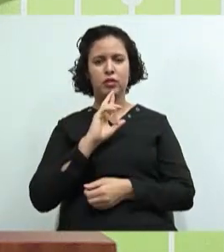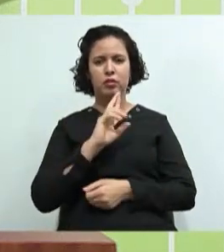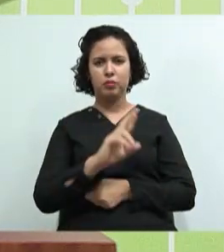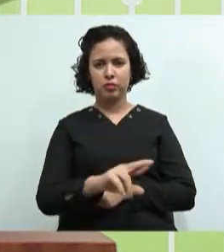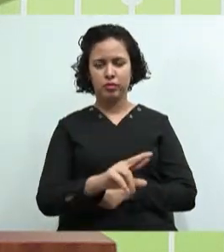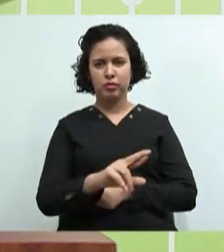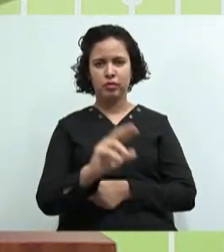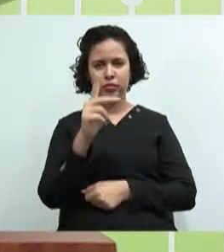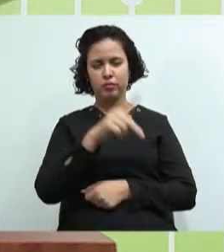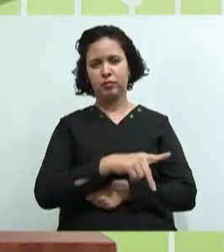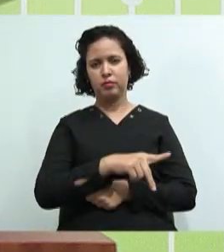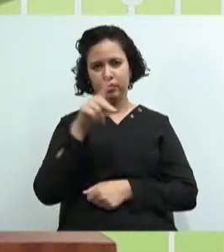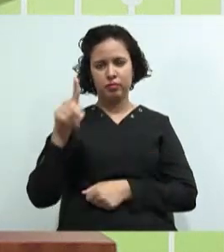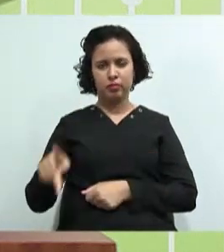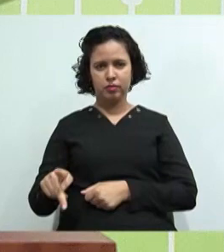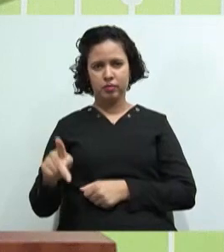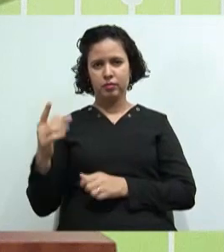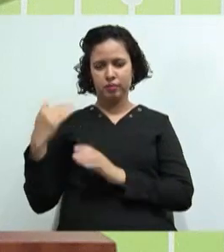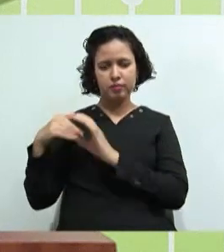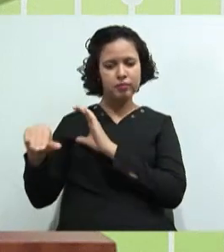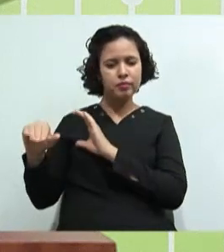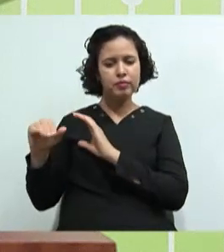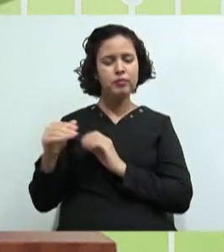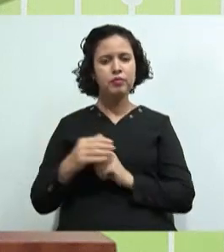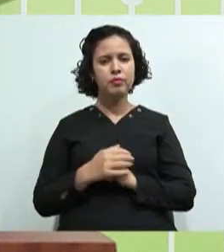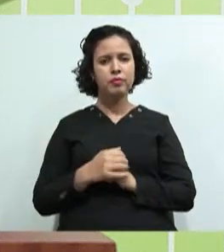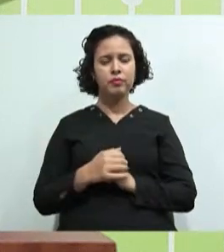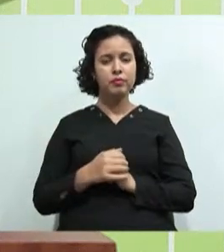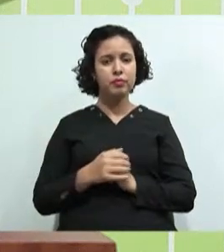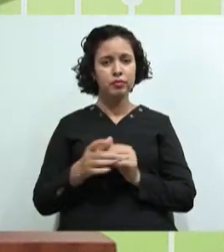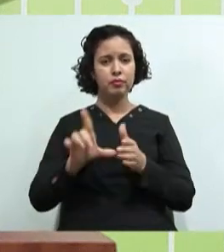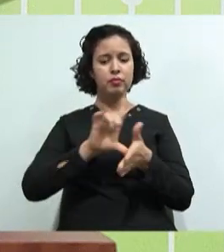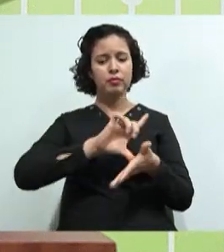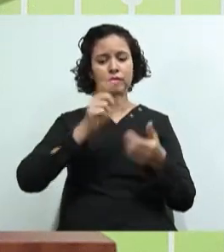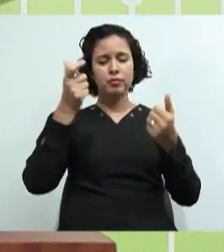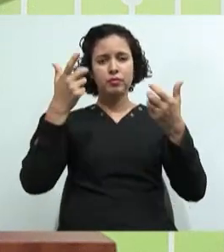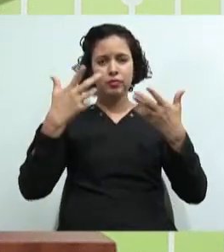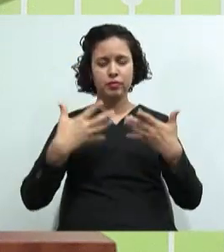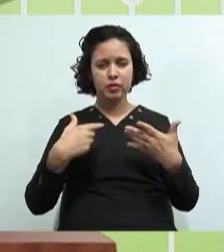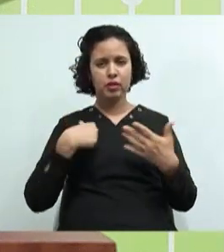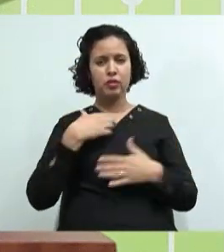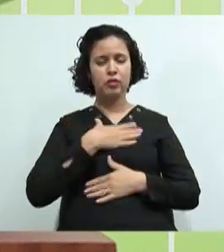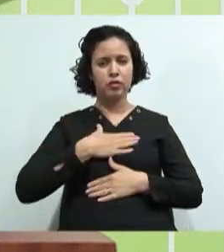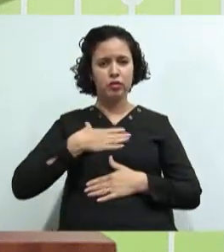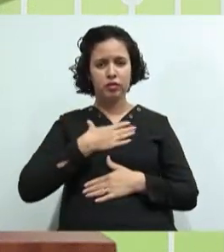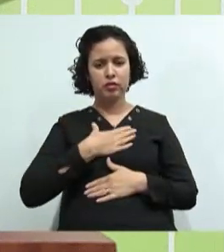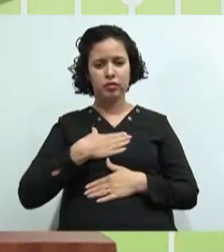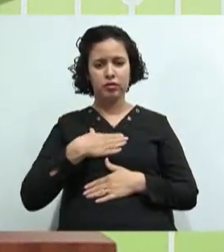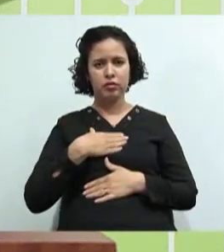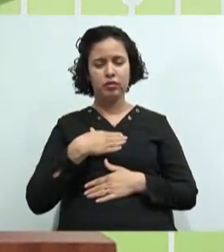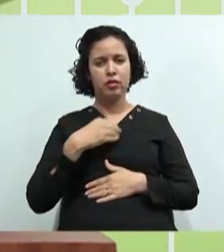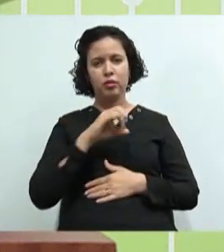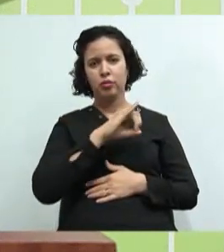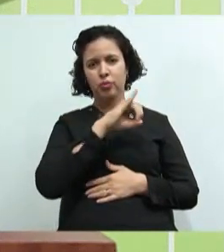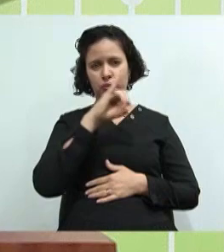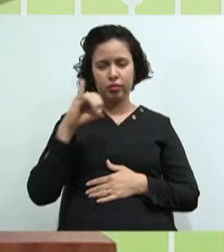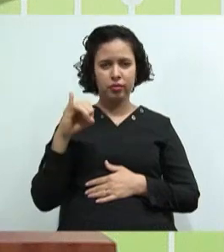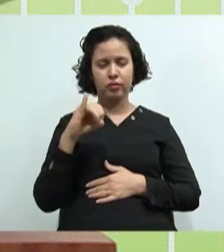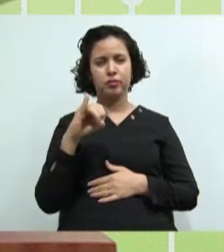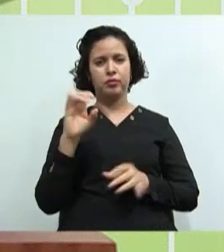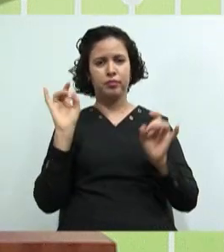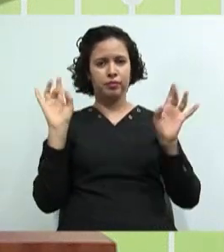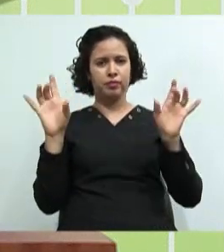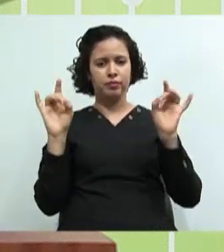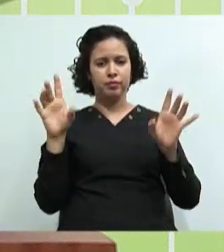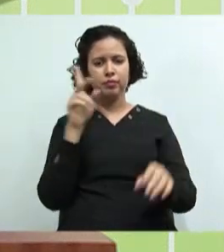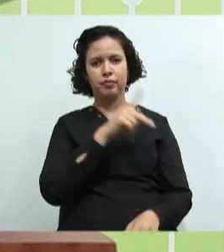para o professor Jorge, mas antes, né, de nós falarmos da sua resposta, eu gostaria de dar aquele alô muito especial para